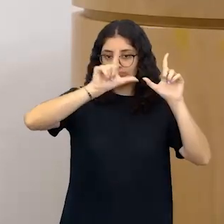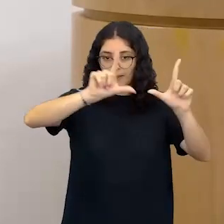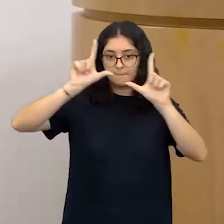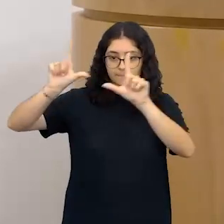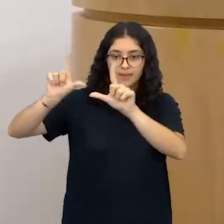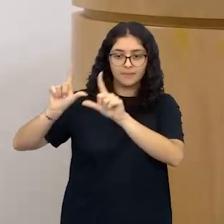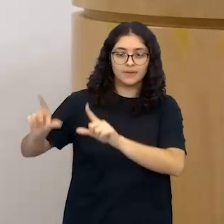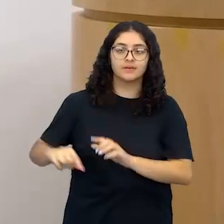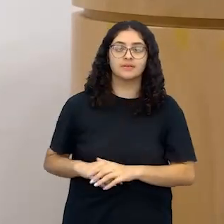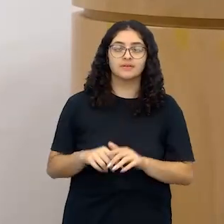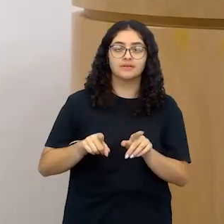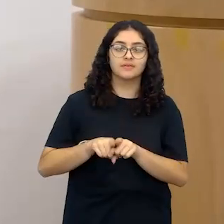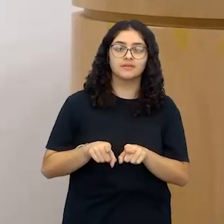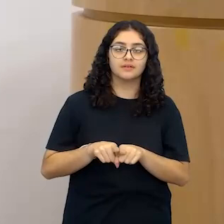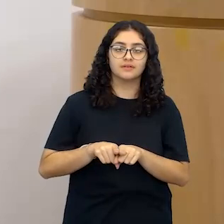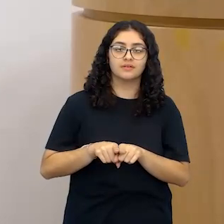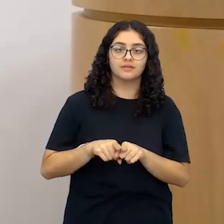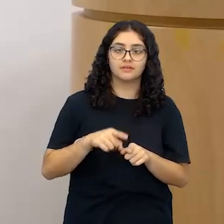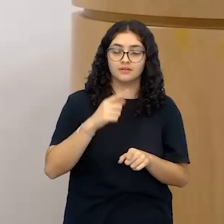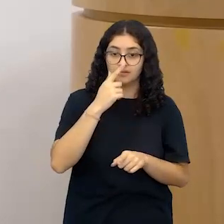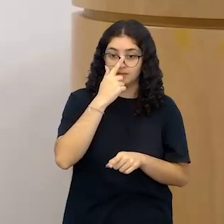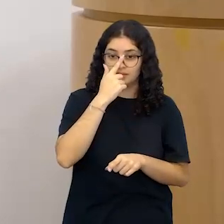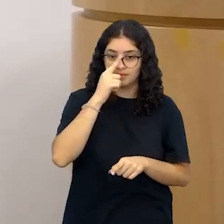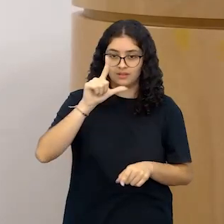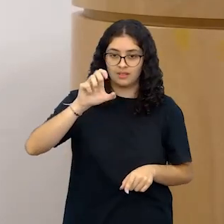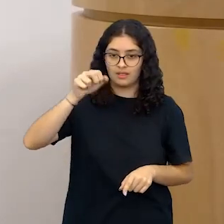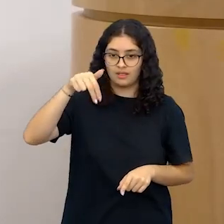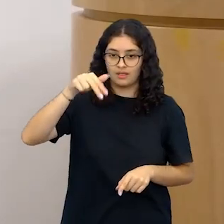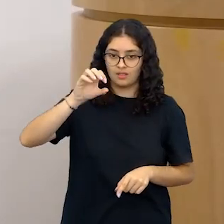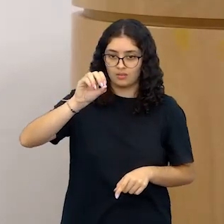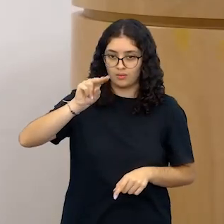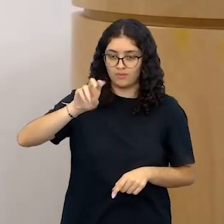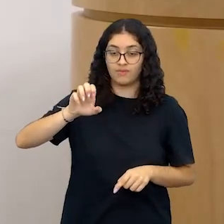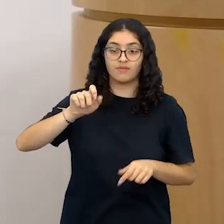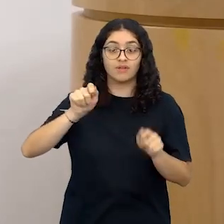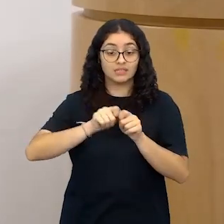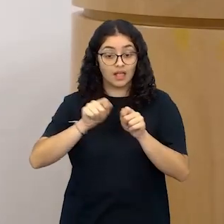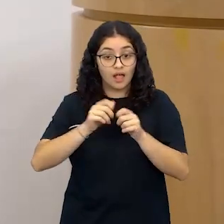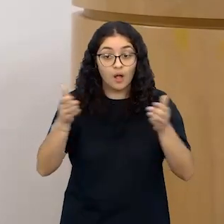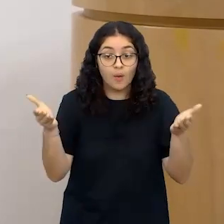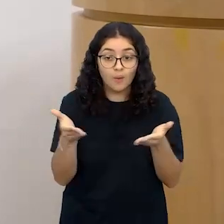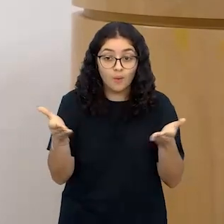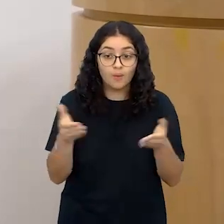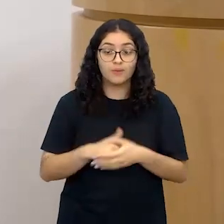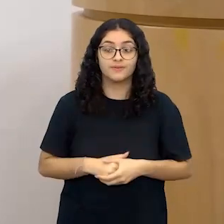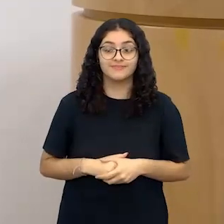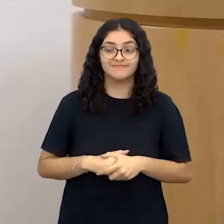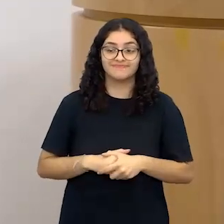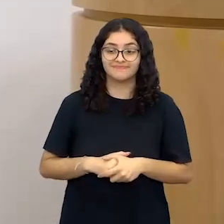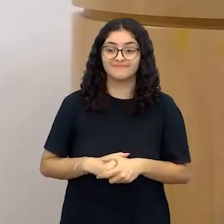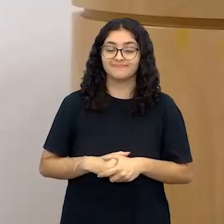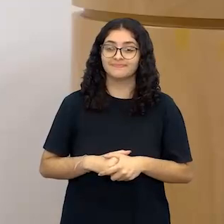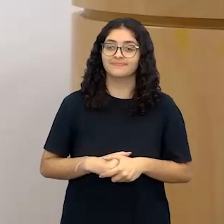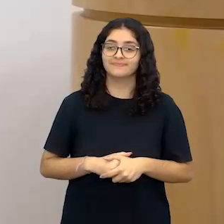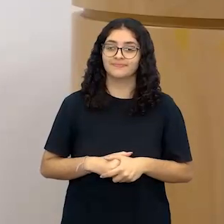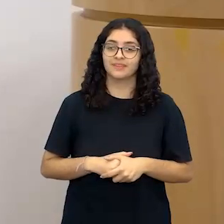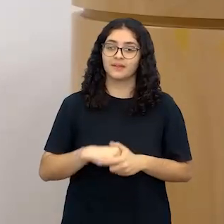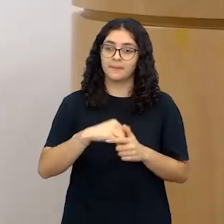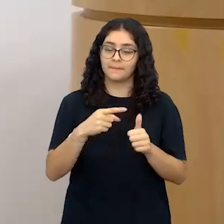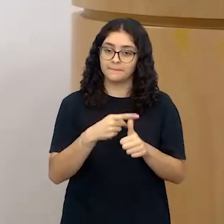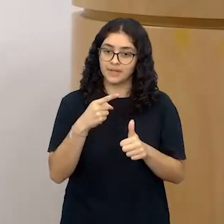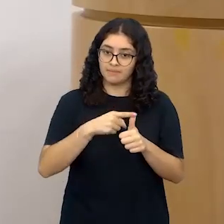Usamos a técnica do Lemove. Faça agora. Exatamente, faça agora, que é trazer primeiro